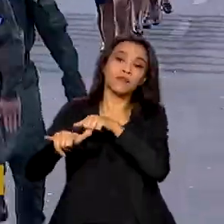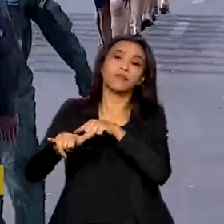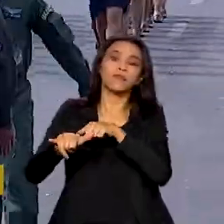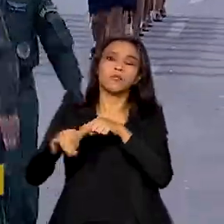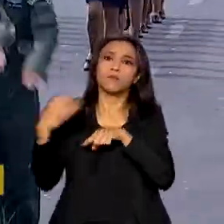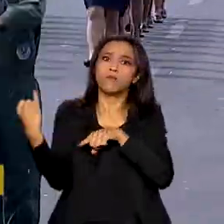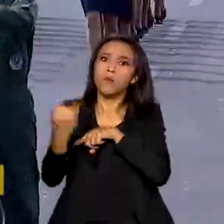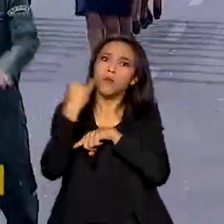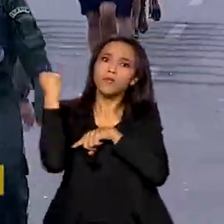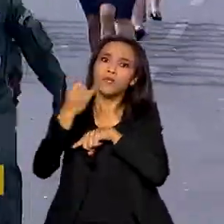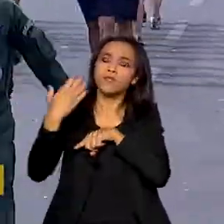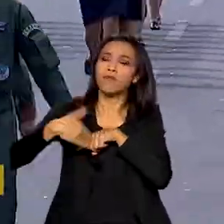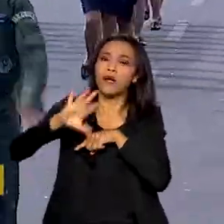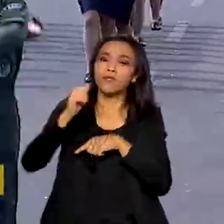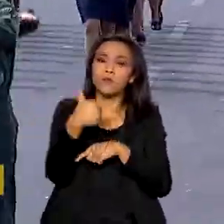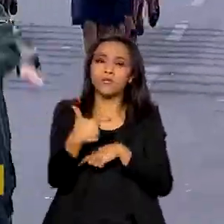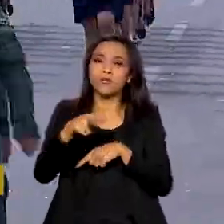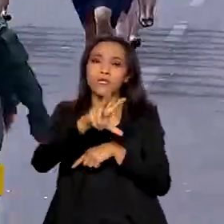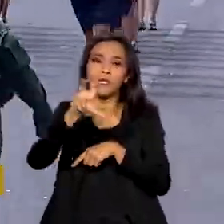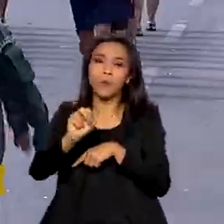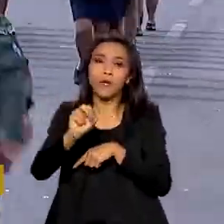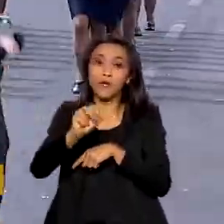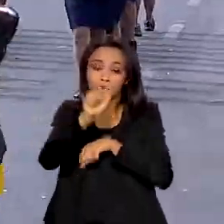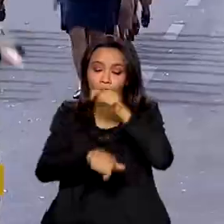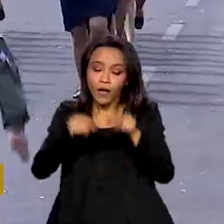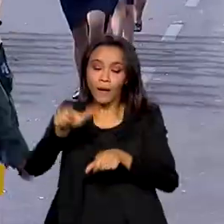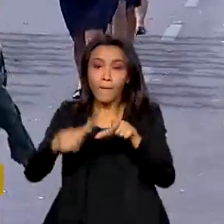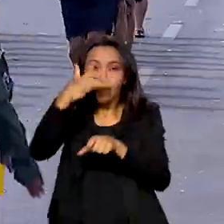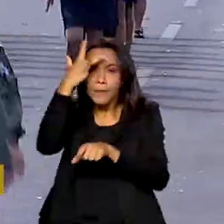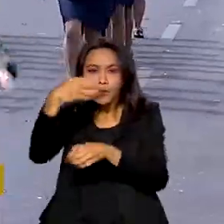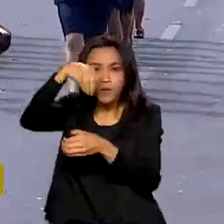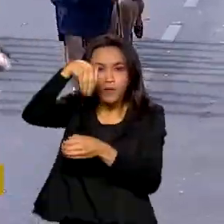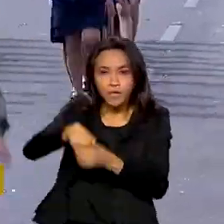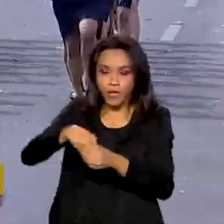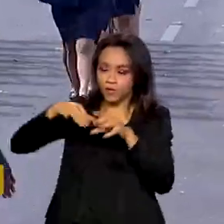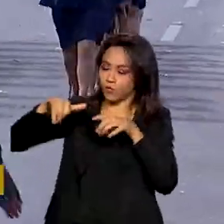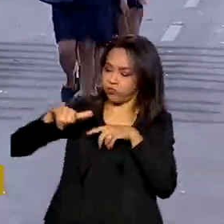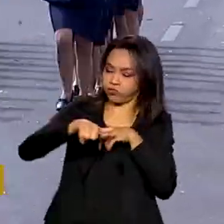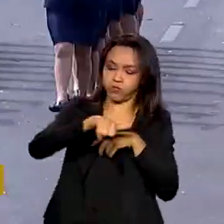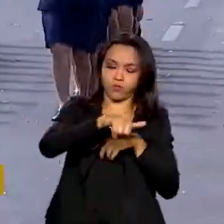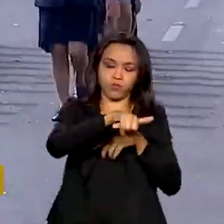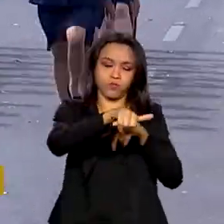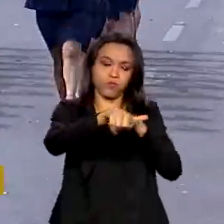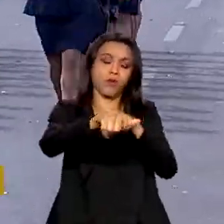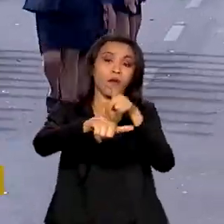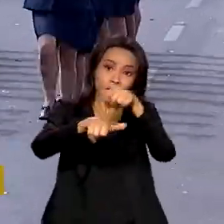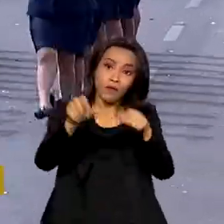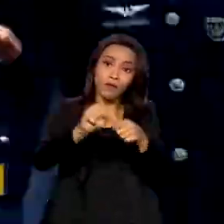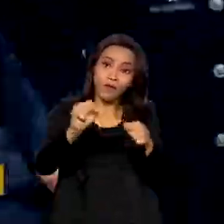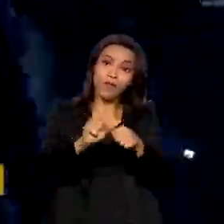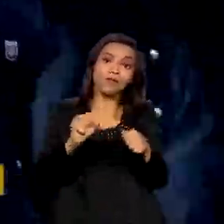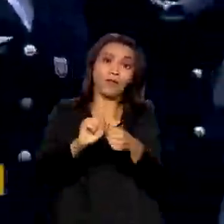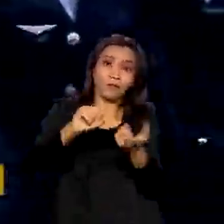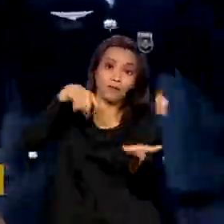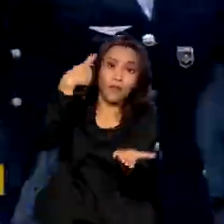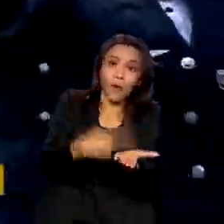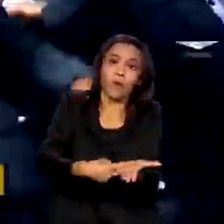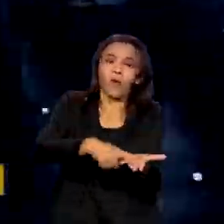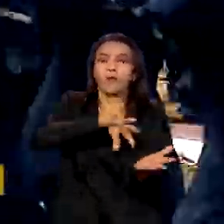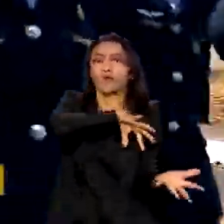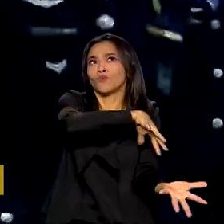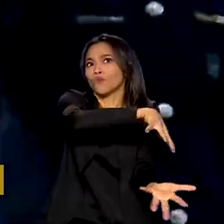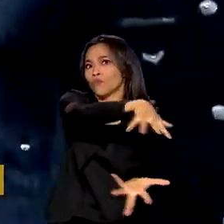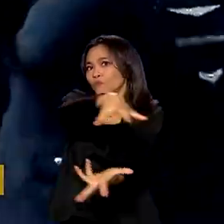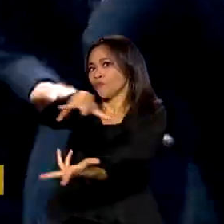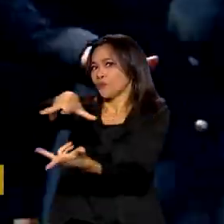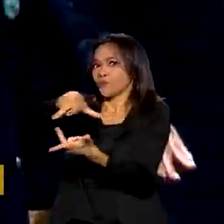de transportar mais de 250 pessoas a bordo e realizar missões aí ao redor do mundo com um alcance aí muito grande,